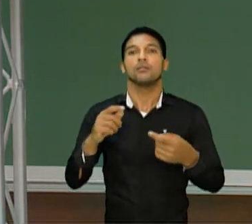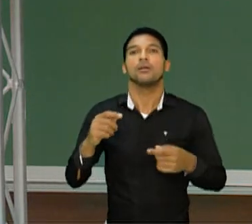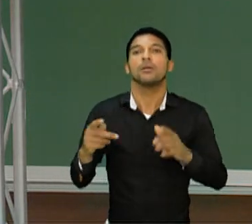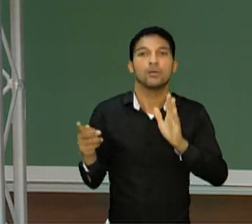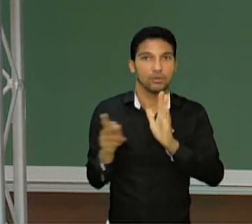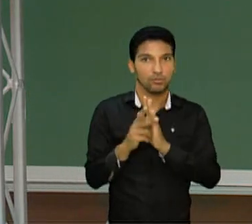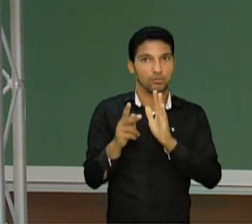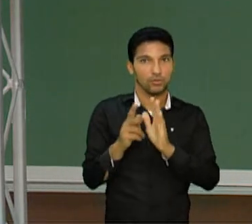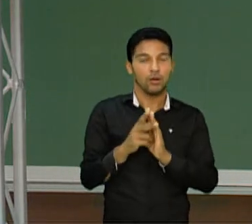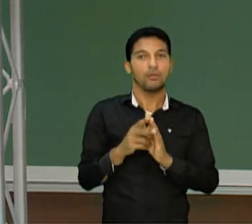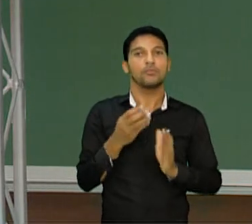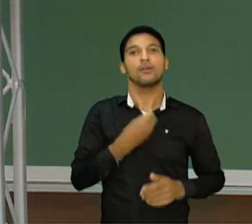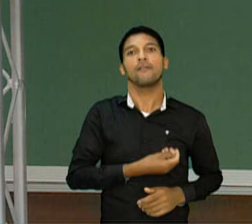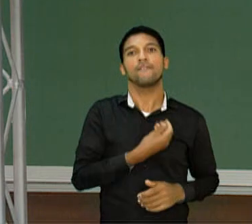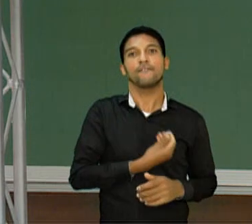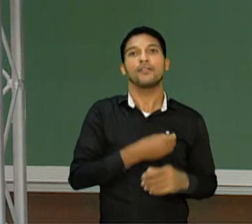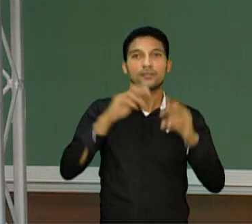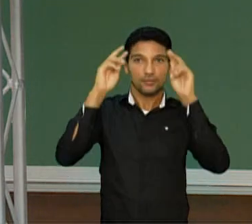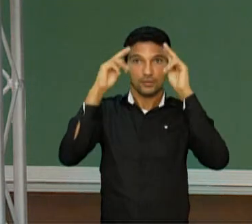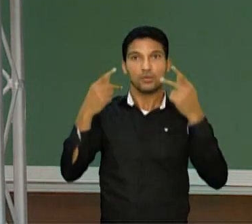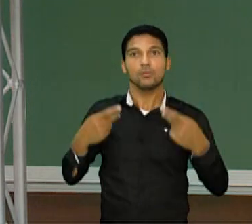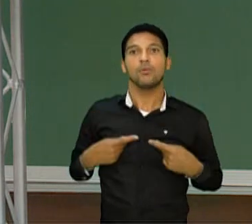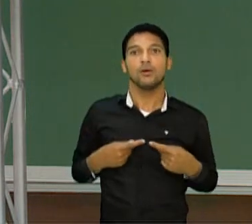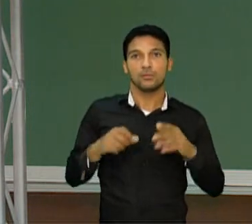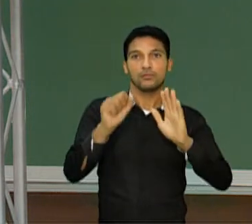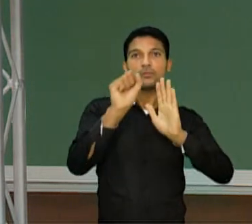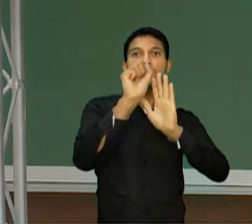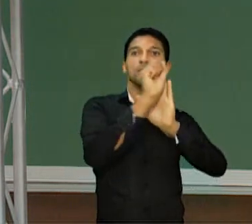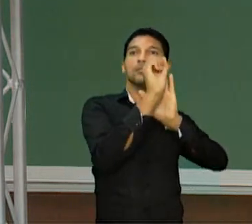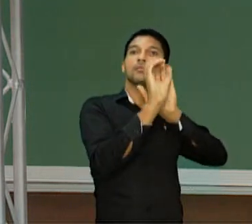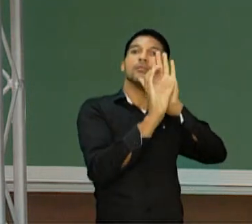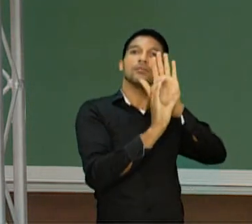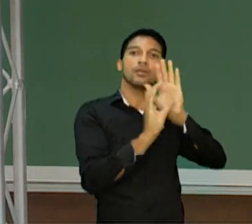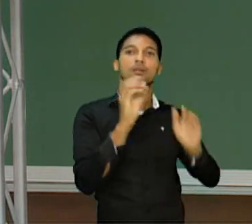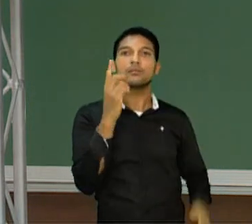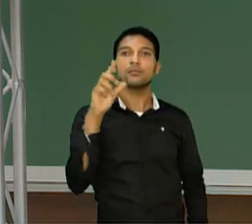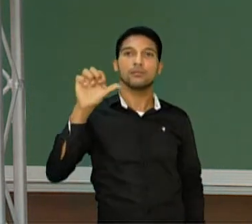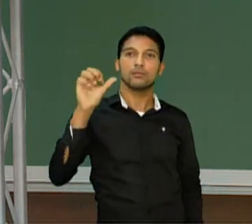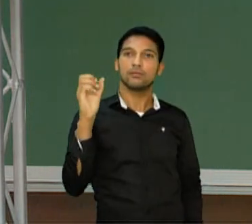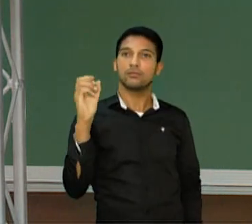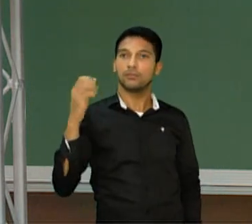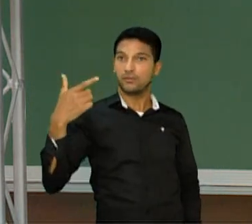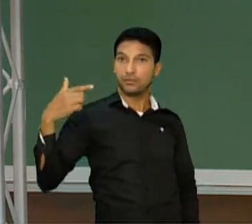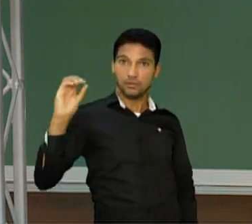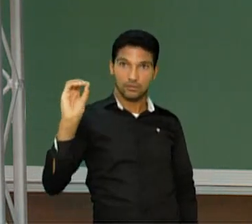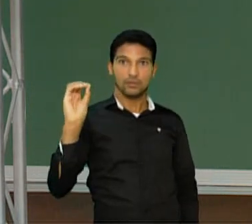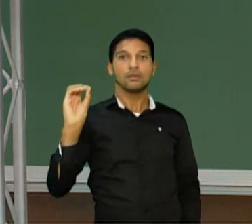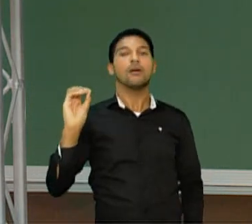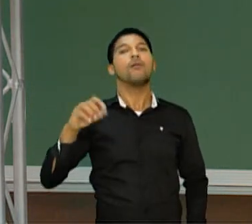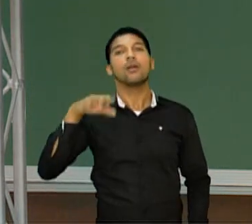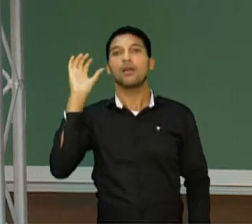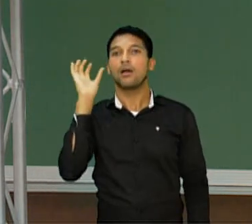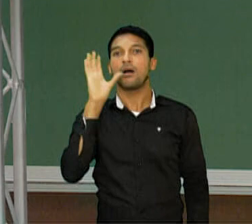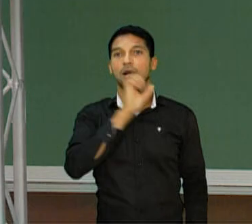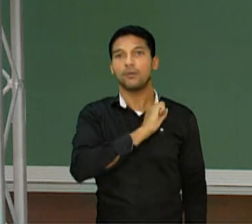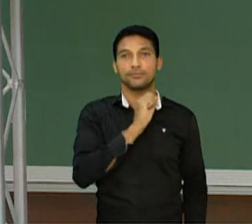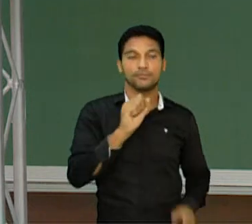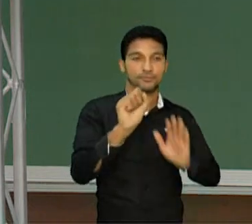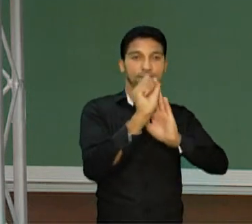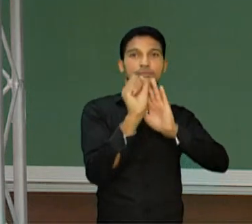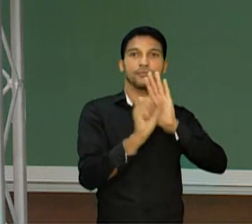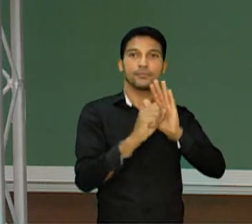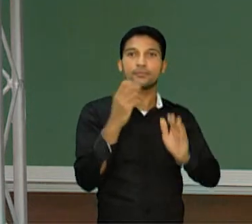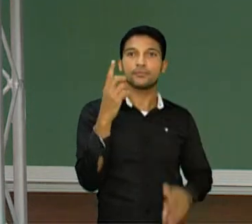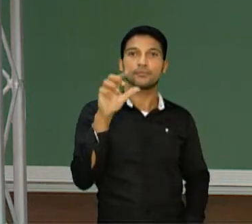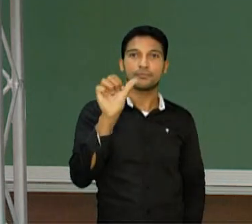nos últimos séculos, principalmente 19 e 20, ela se deu de maneira muito rápida. E esta